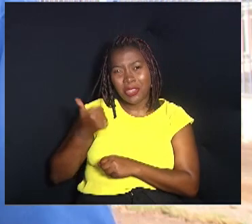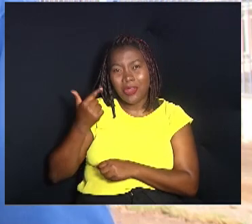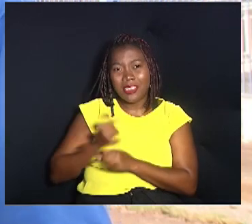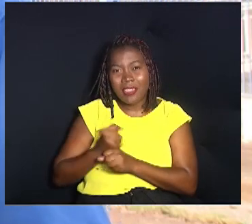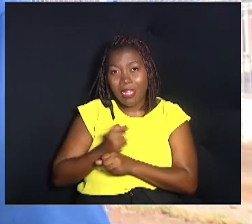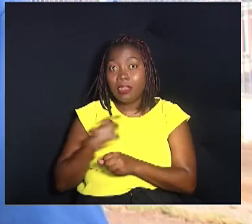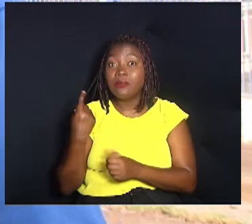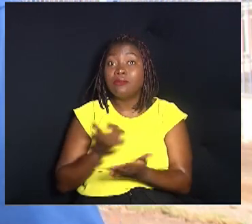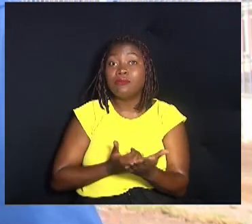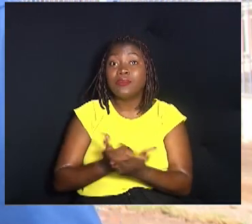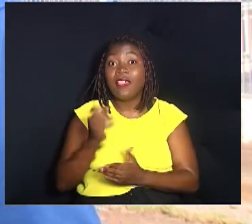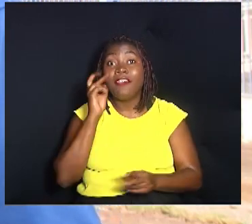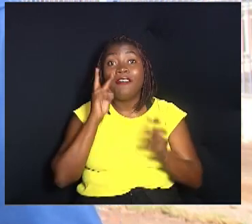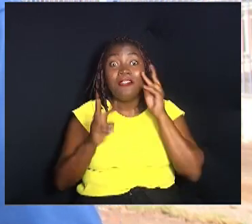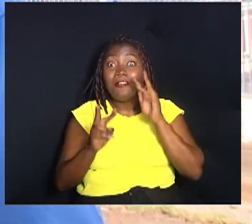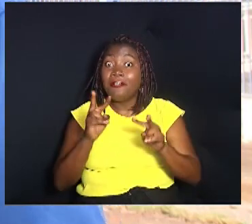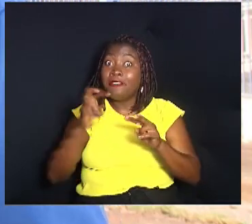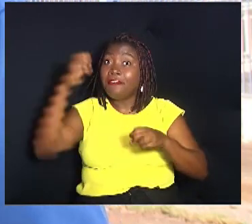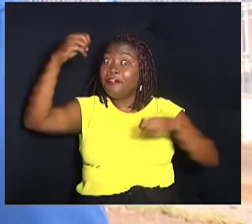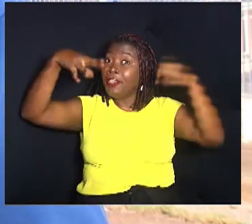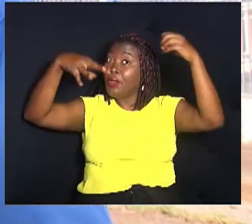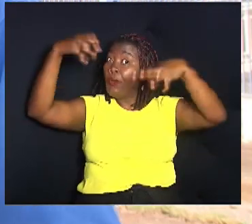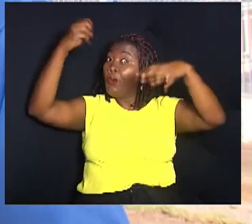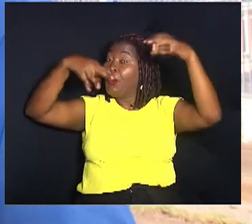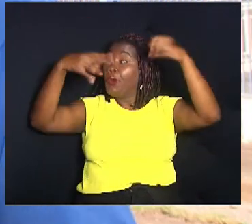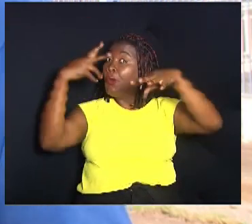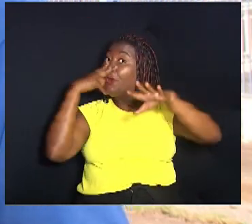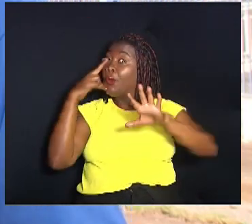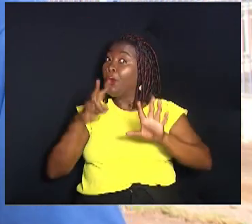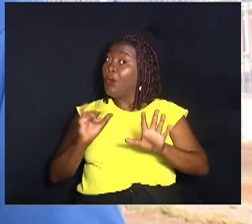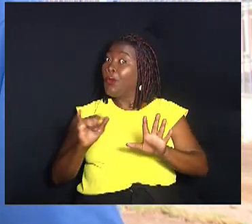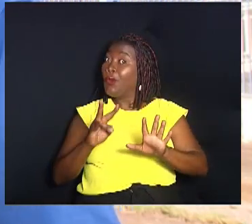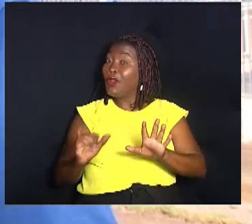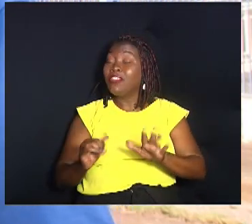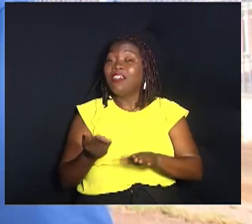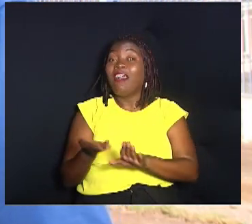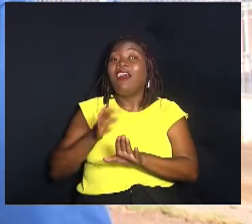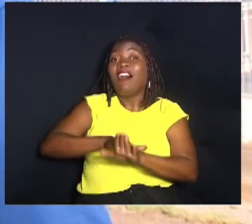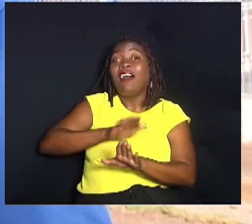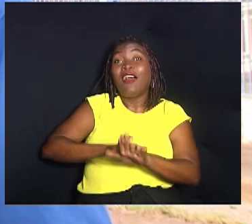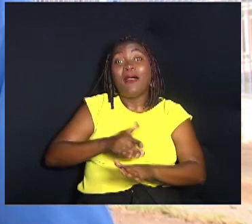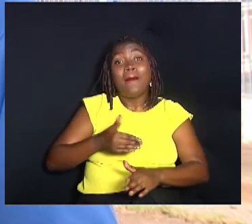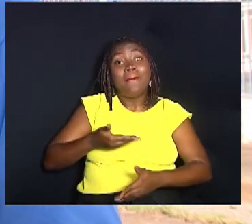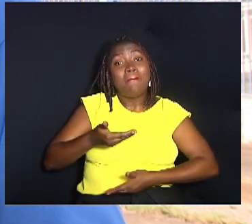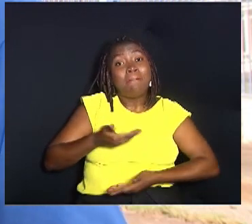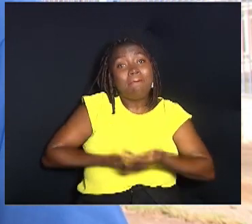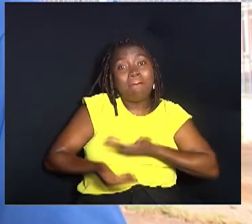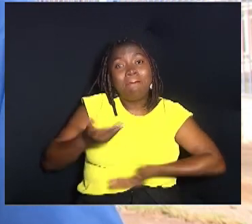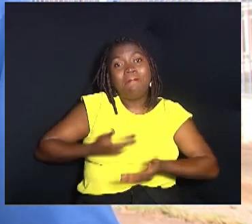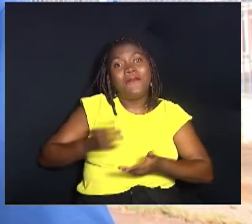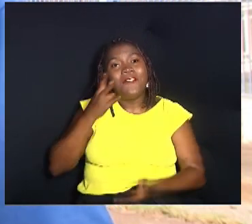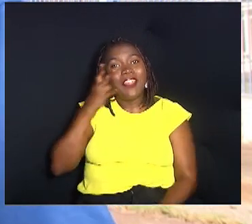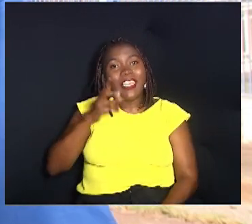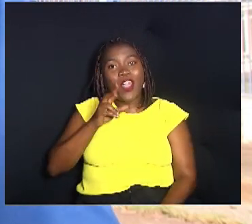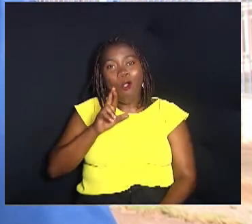nós começamos a ver uma luz no fundo do túnel através da participação do vereador Rossini, que começou a